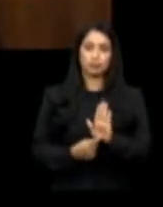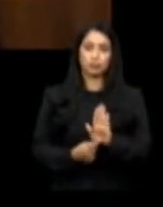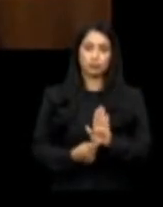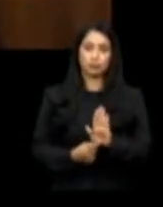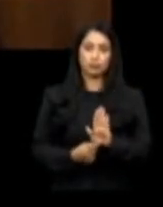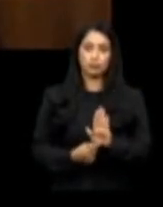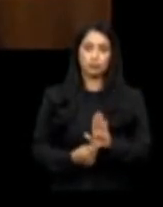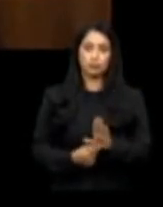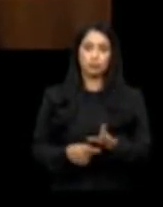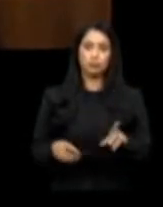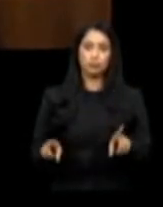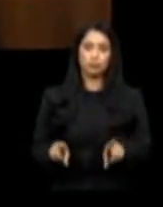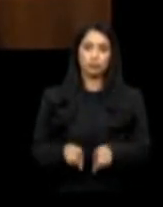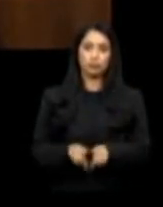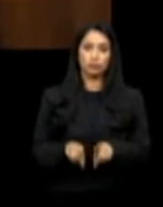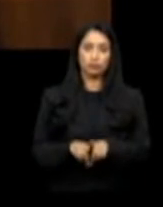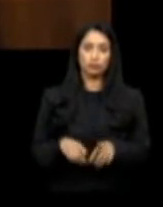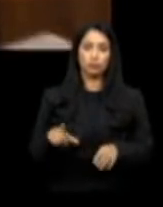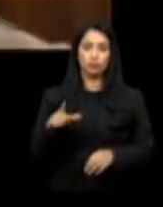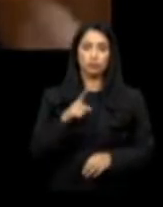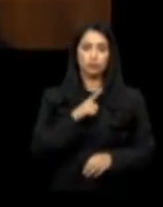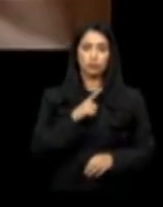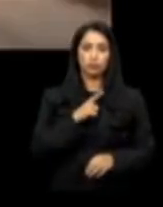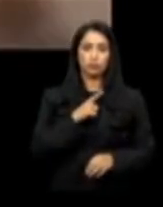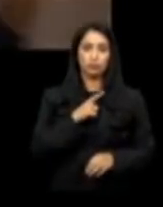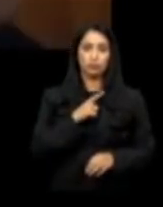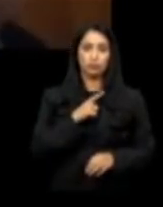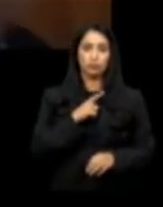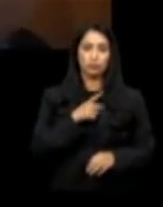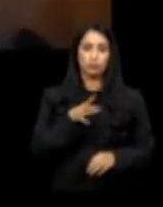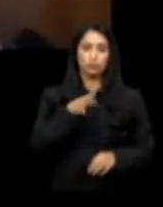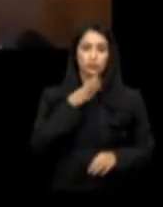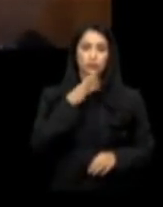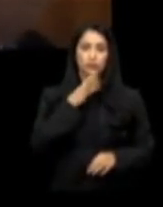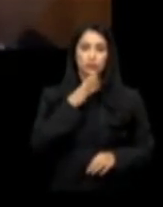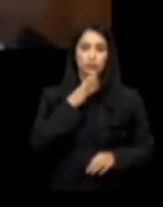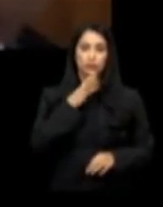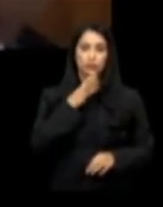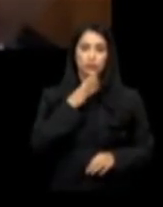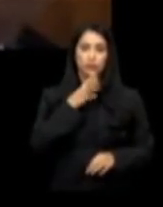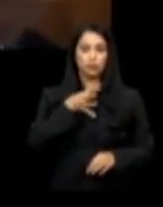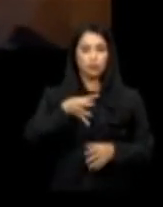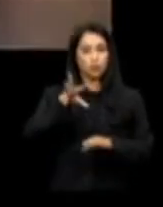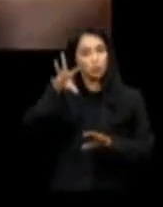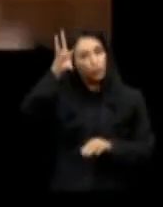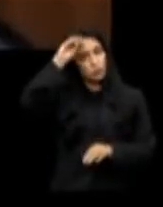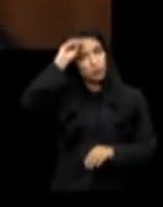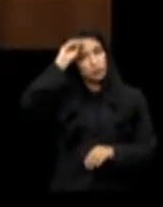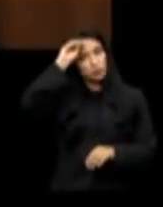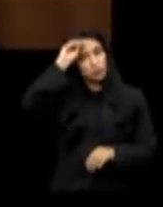revelados, e ainda de ter o conhecimento